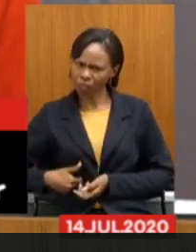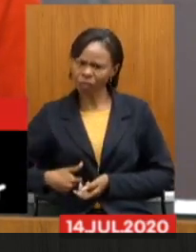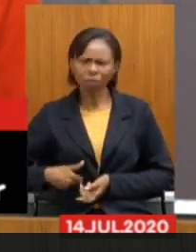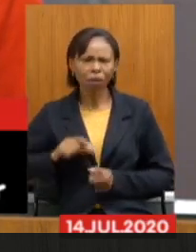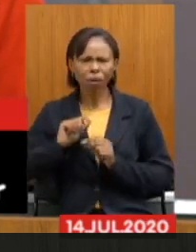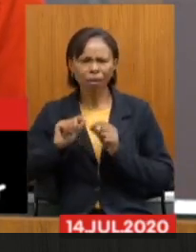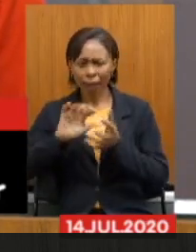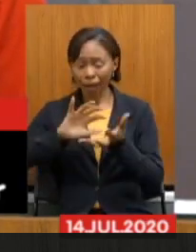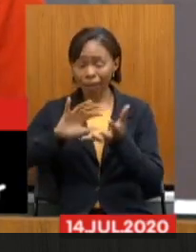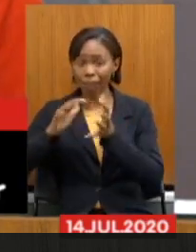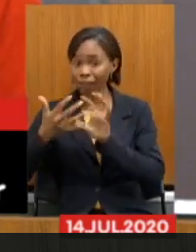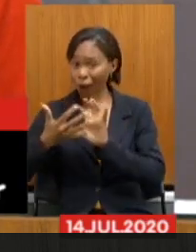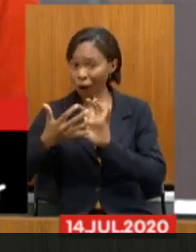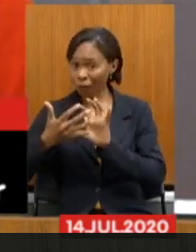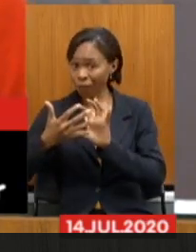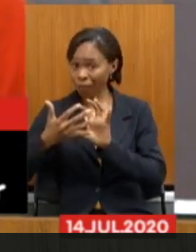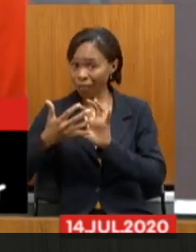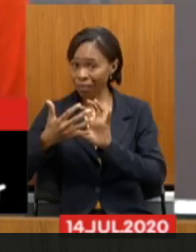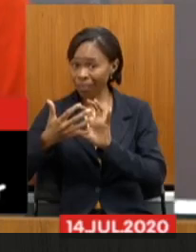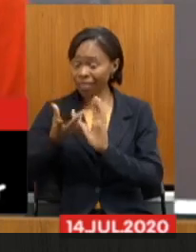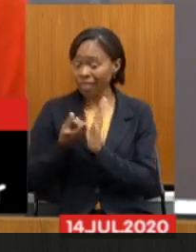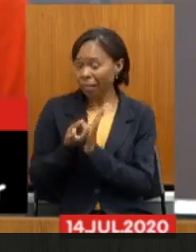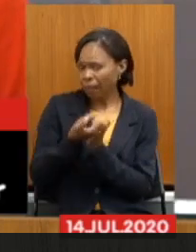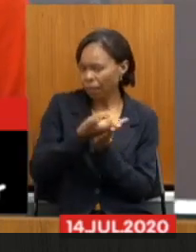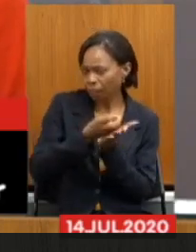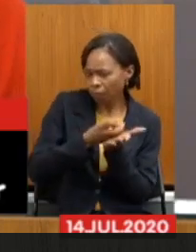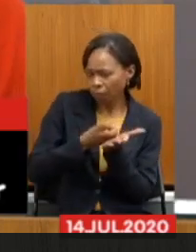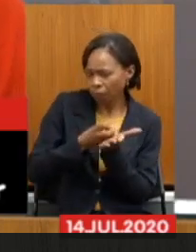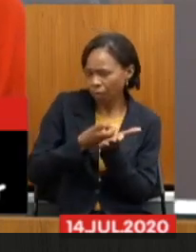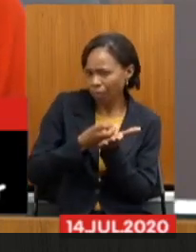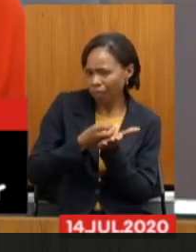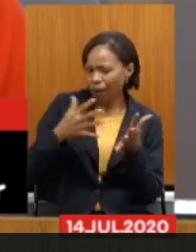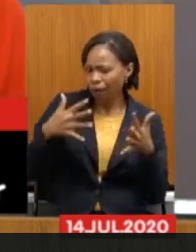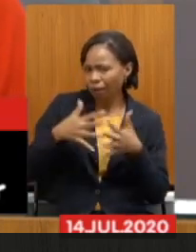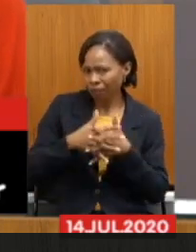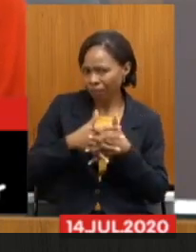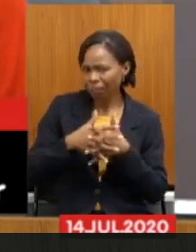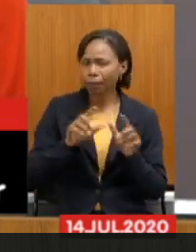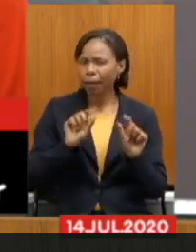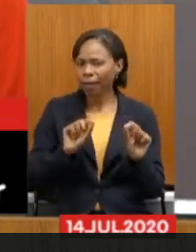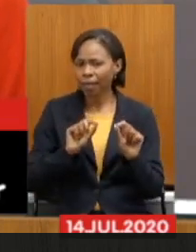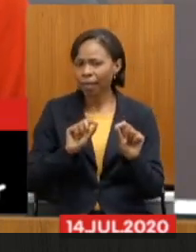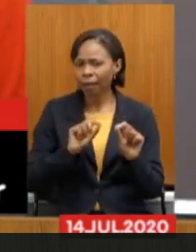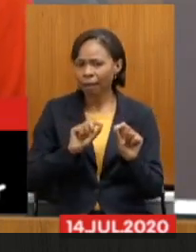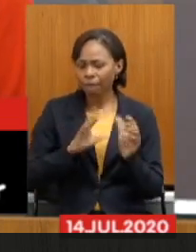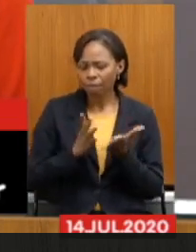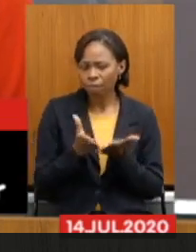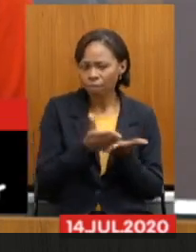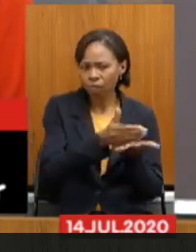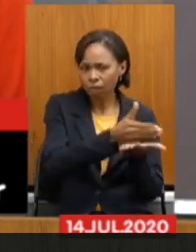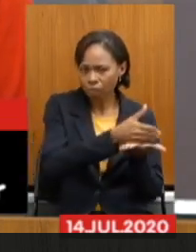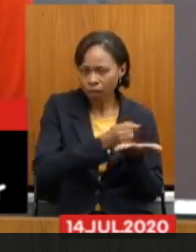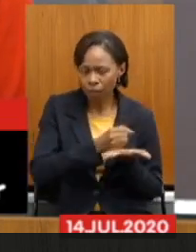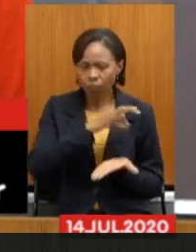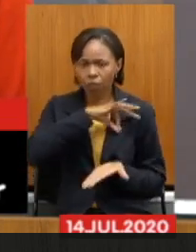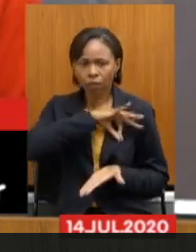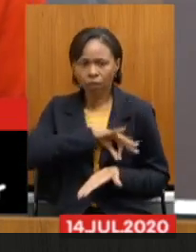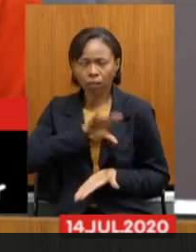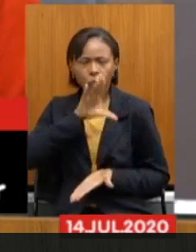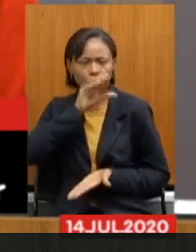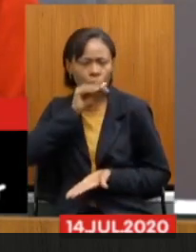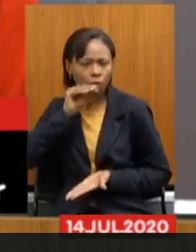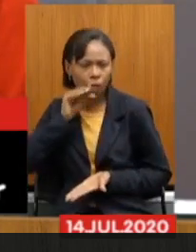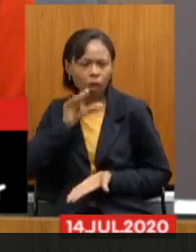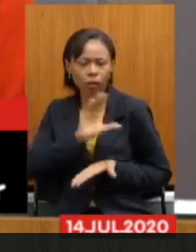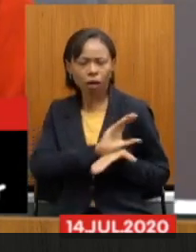da Previdência, a sua reforma tributária, para pegar do salário dos servidores o recurso para a